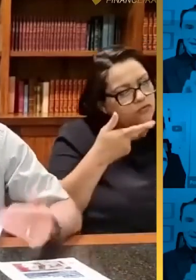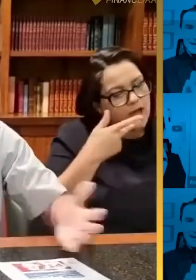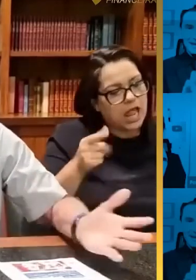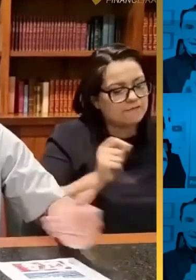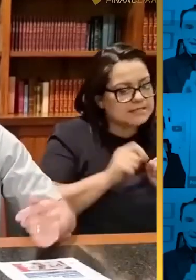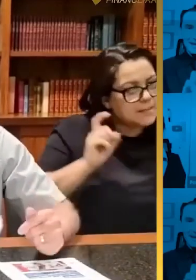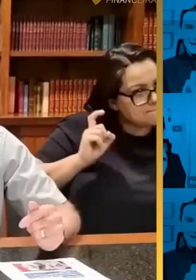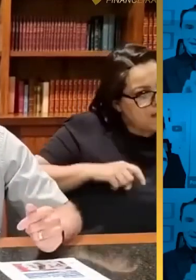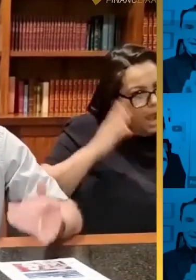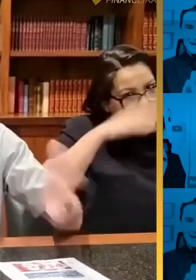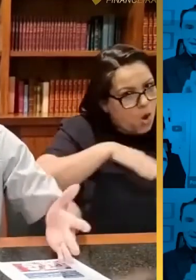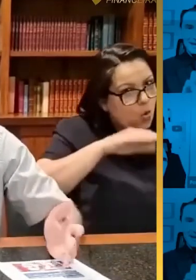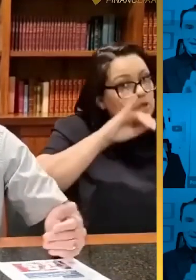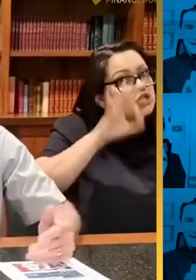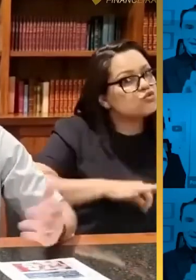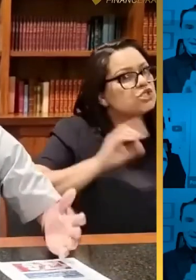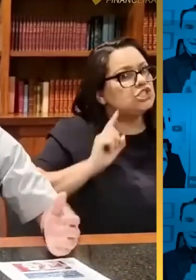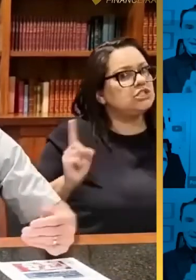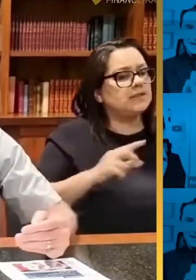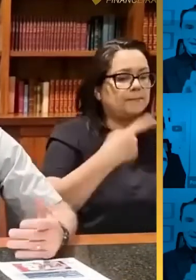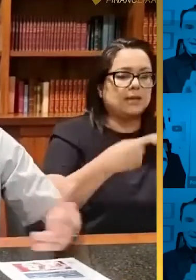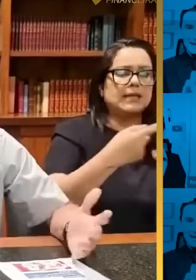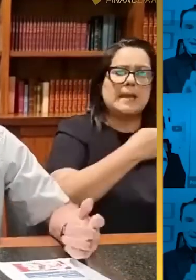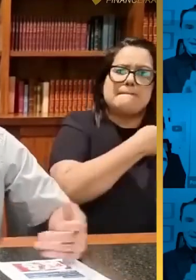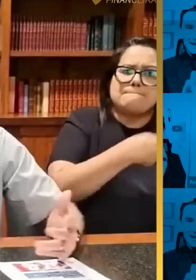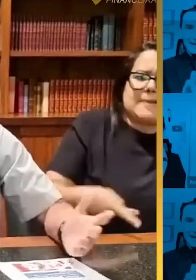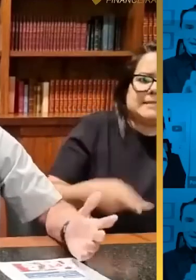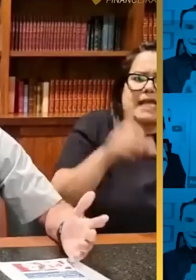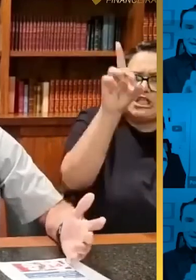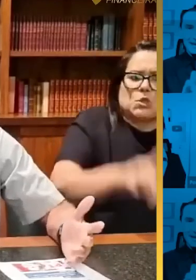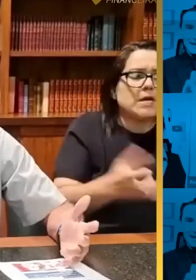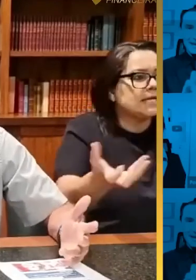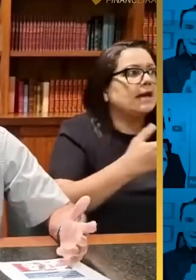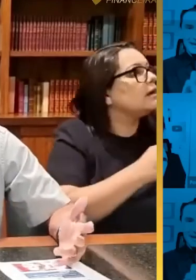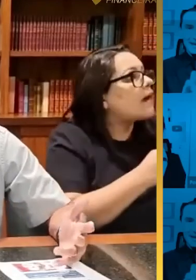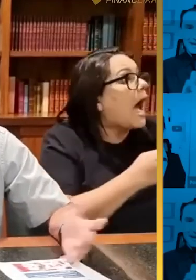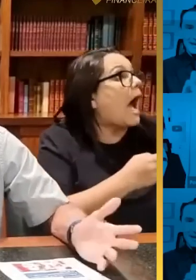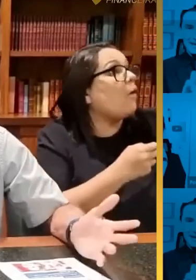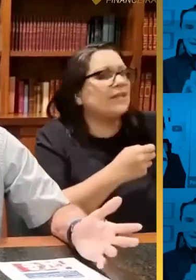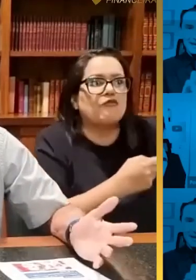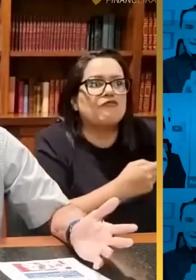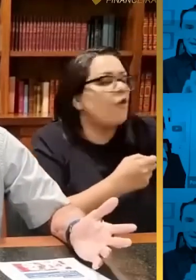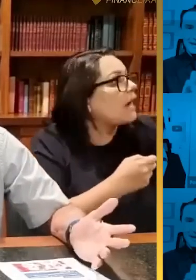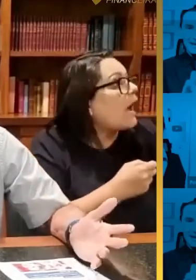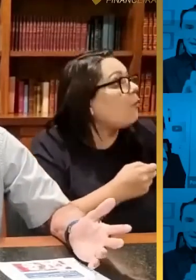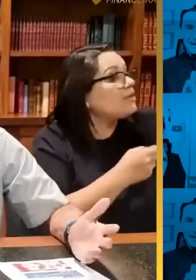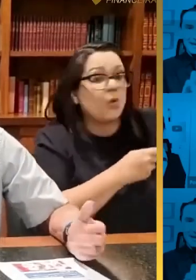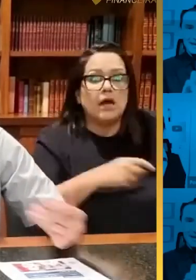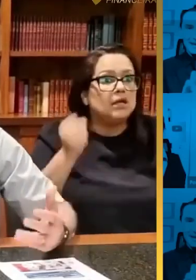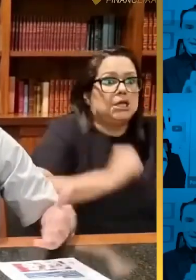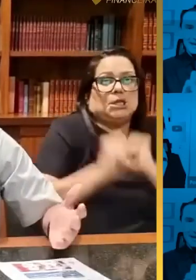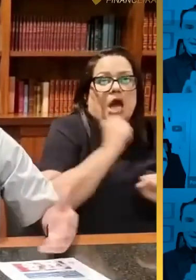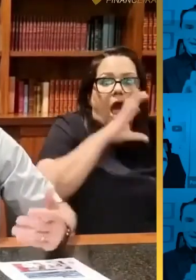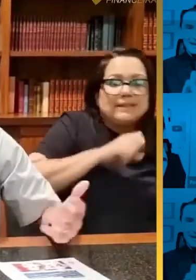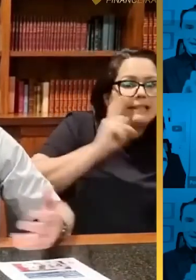aqui, porque o presidente da Petrobras, o diretor, tem essa sanha de imediatamente reajustar o preço dos combustíveis